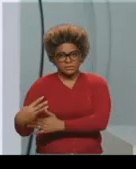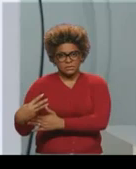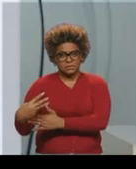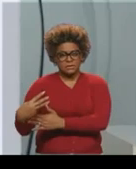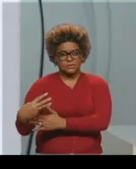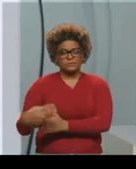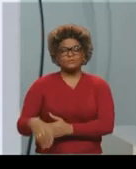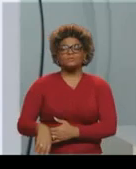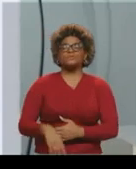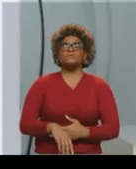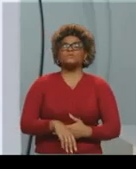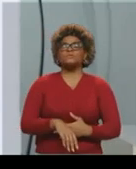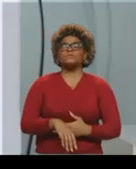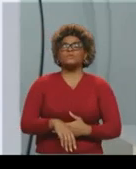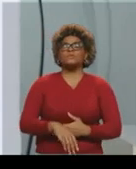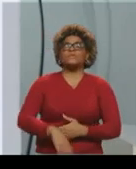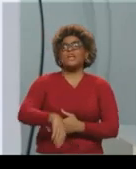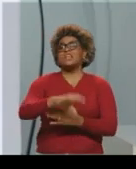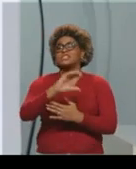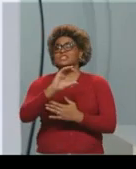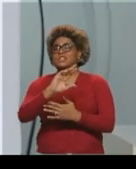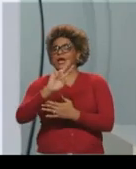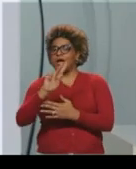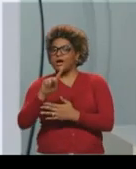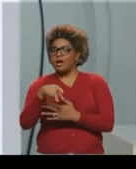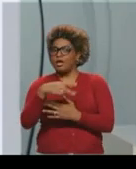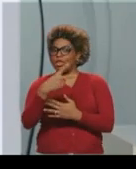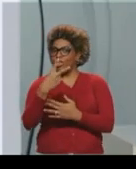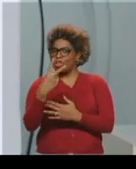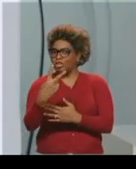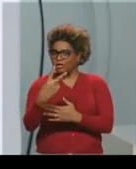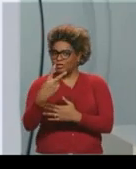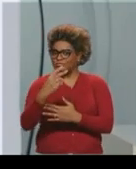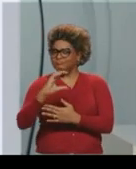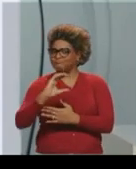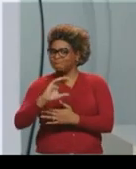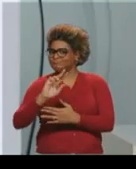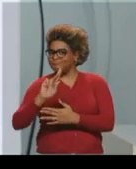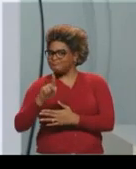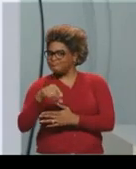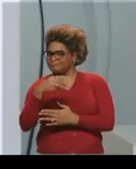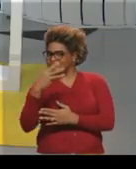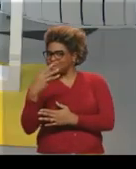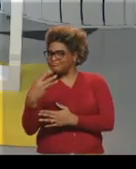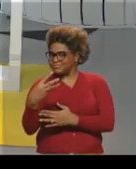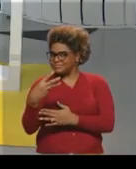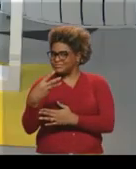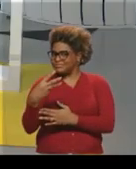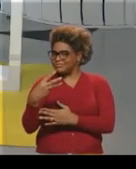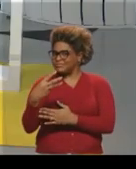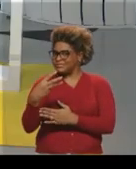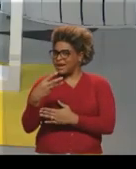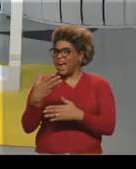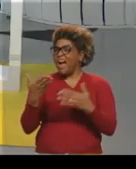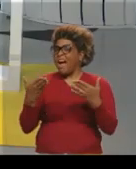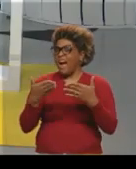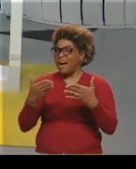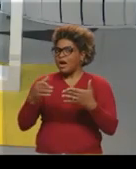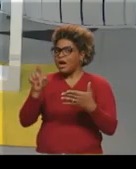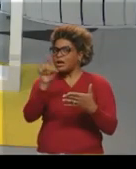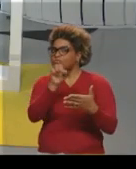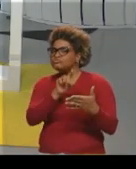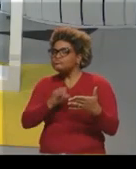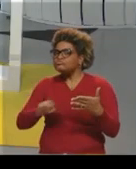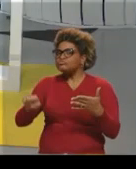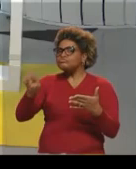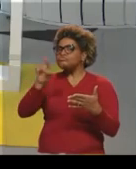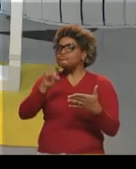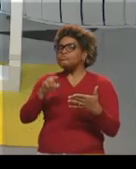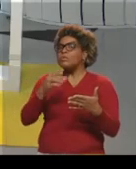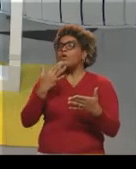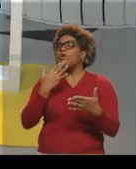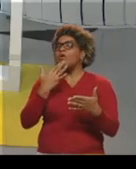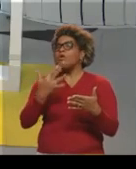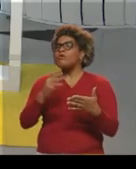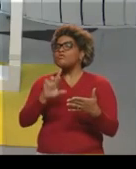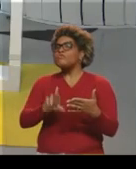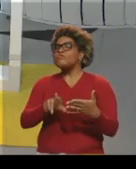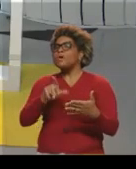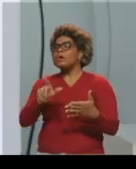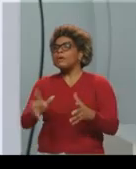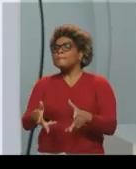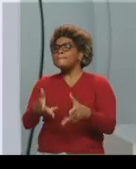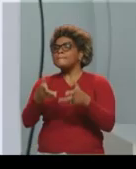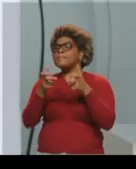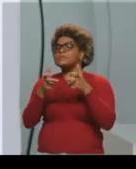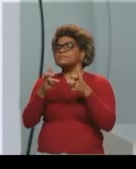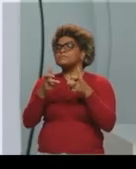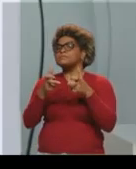CH2, CH3. Então, vou até circular de outra cor para vocês perceberem o seguinte.